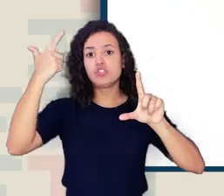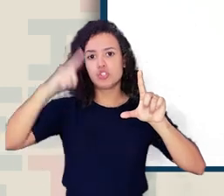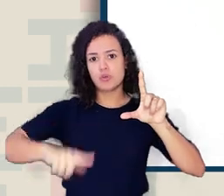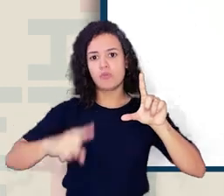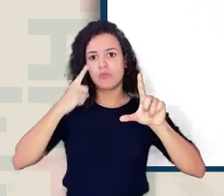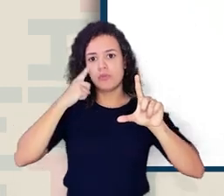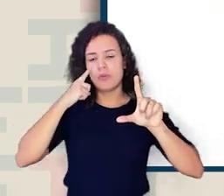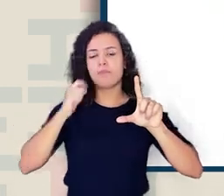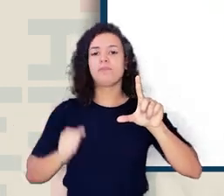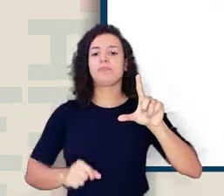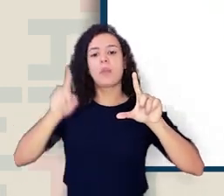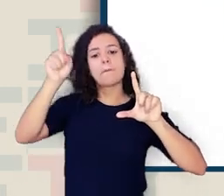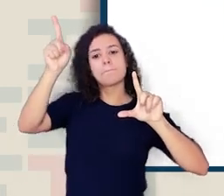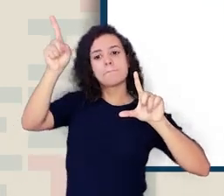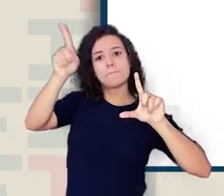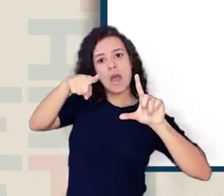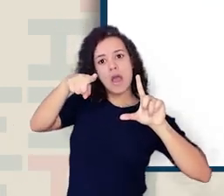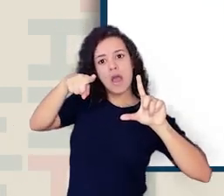Novamente esse som.